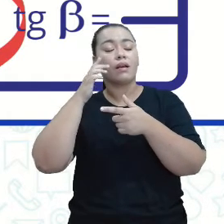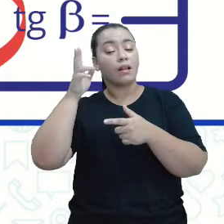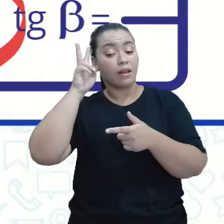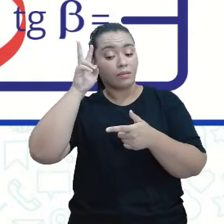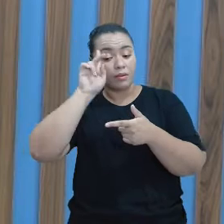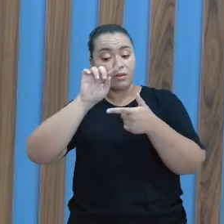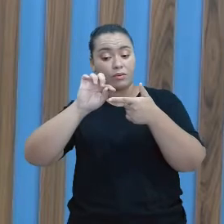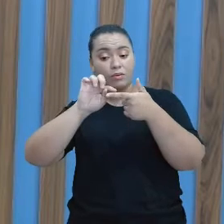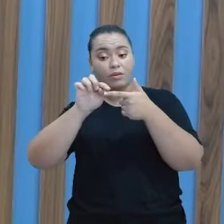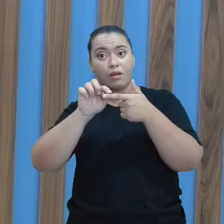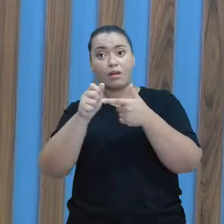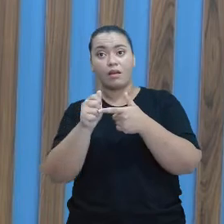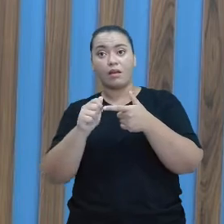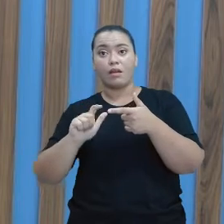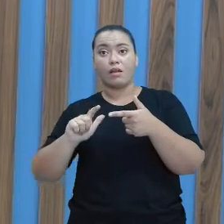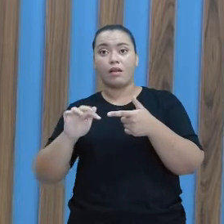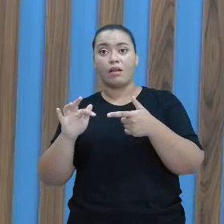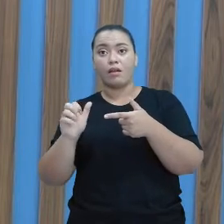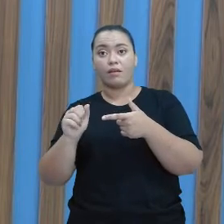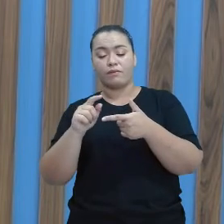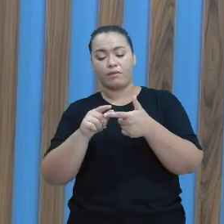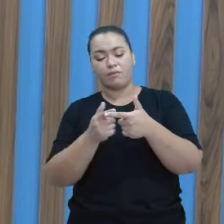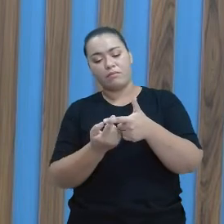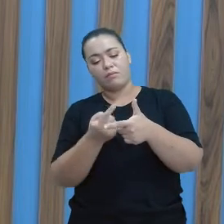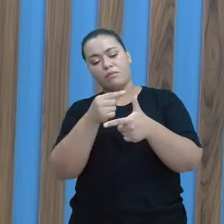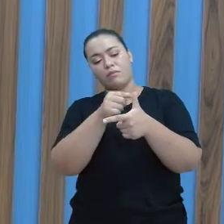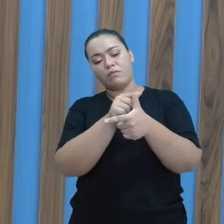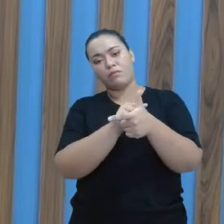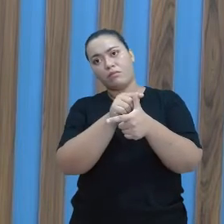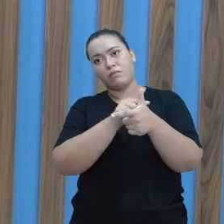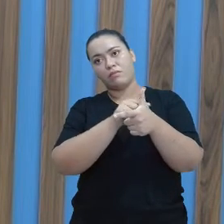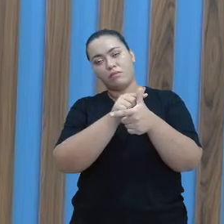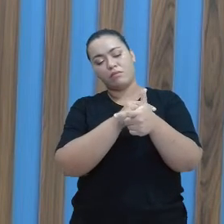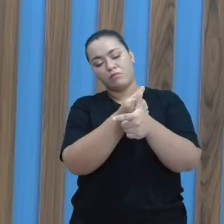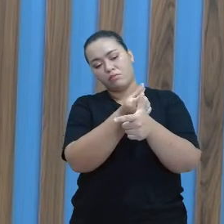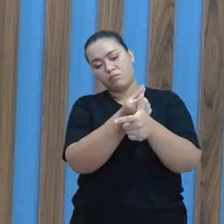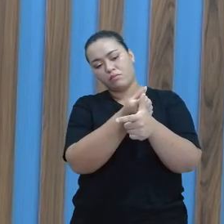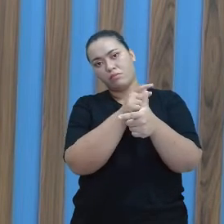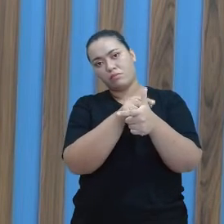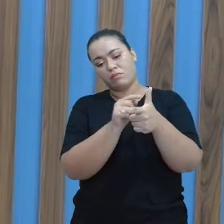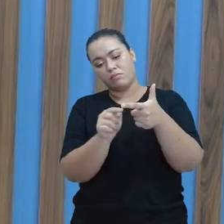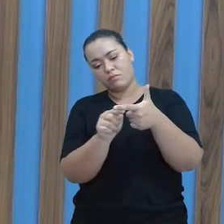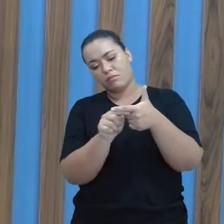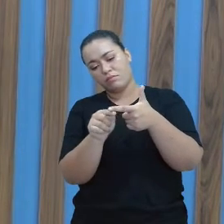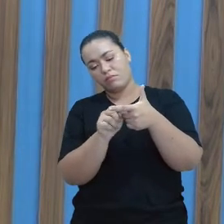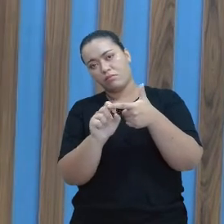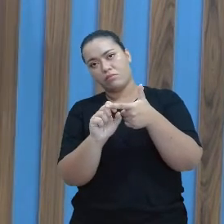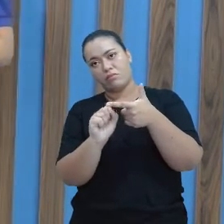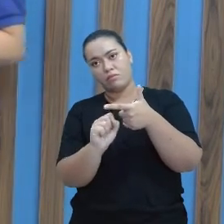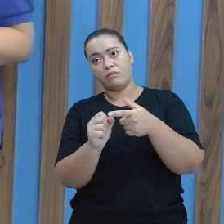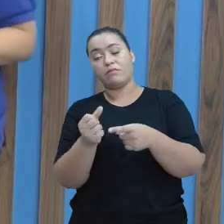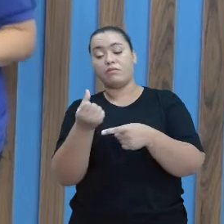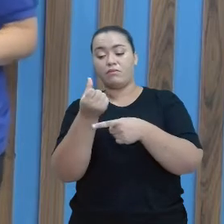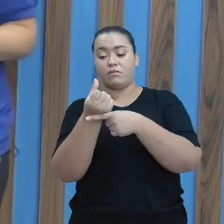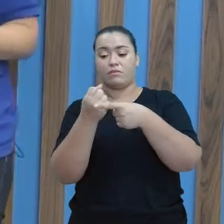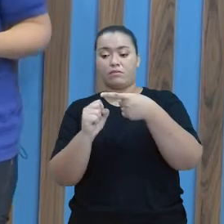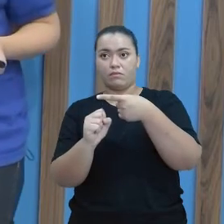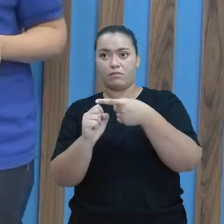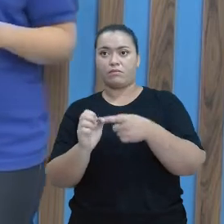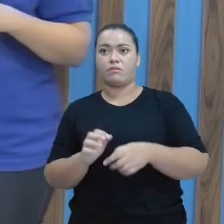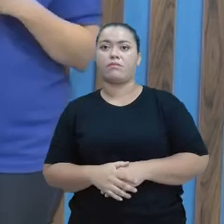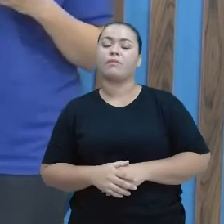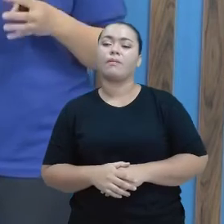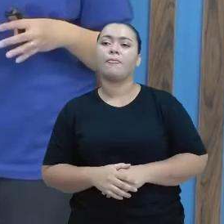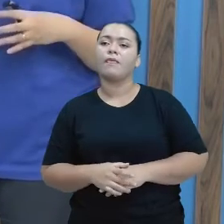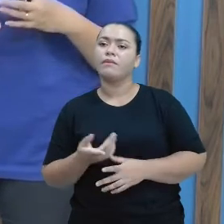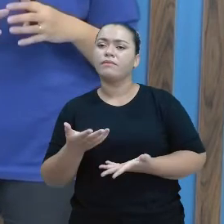aqui, oposto a ele está o 6 e coladinho com ele está o 8. Então, a gente tem o 6 sobre o 8. Nesse caso,